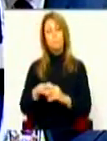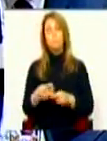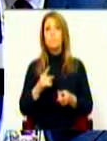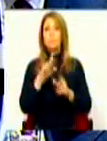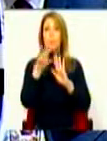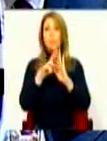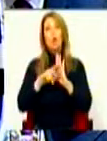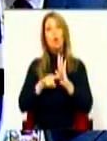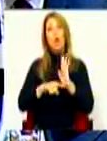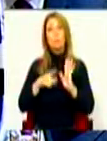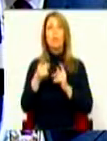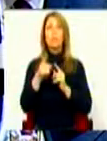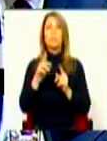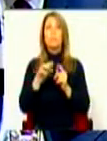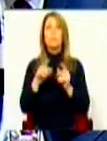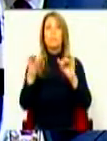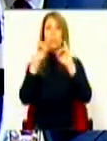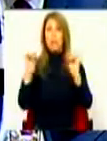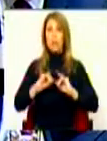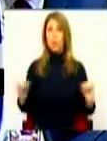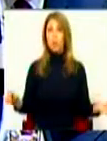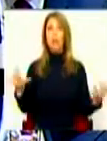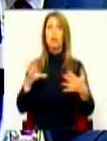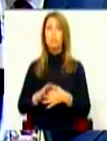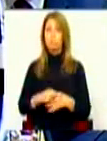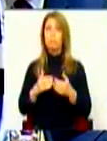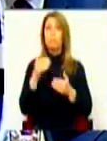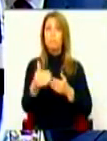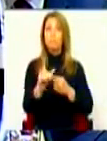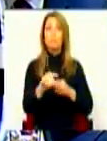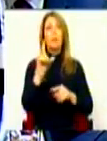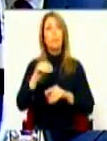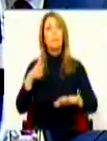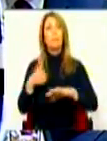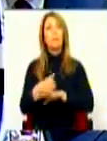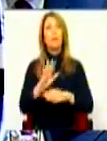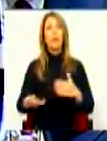internacional e que o coloca na linha da frente, também através desta proposta